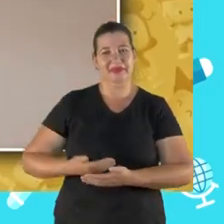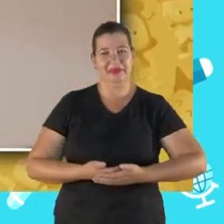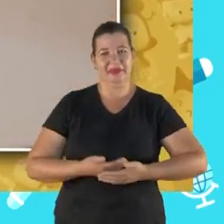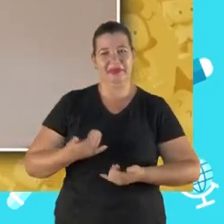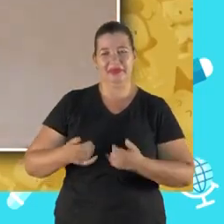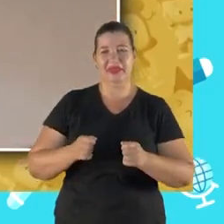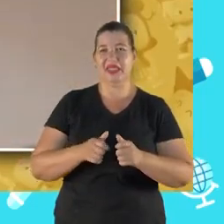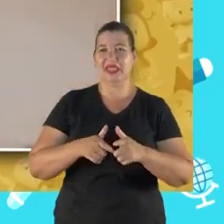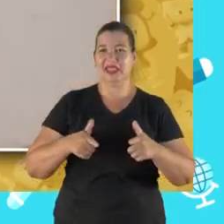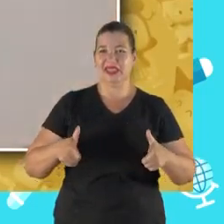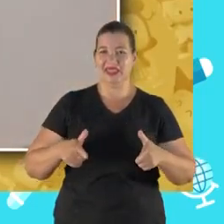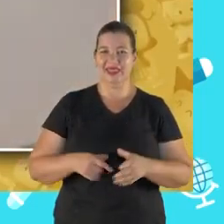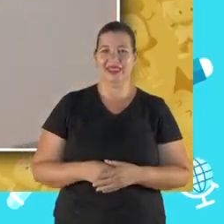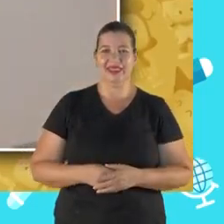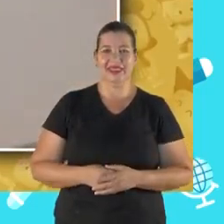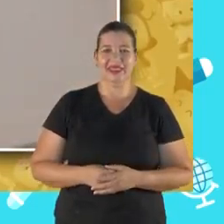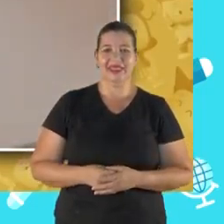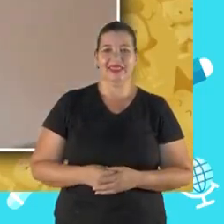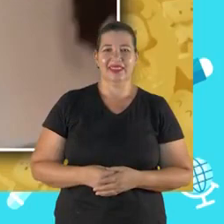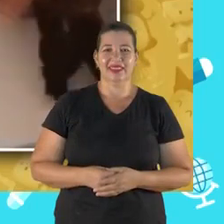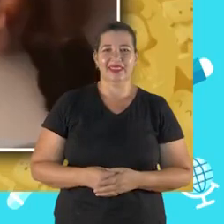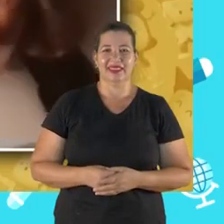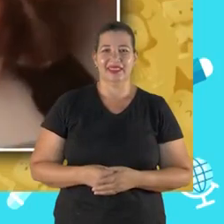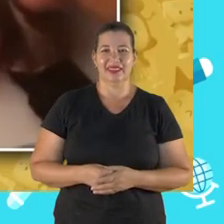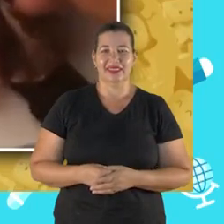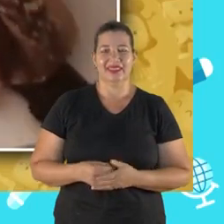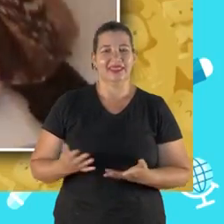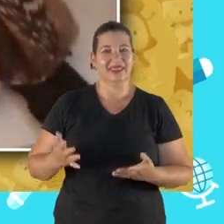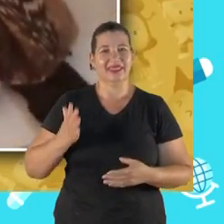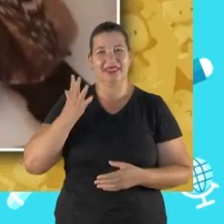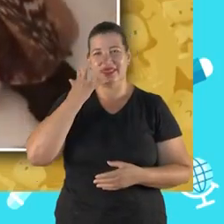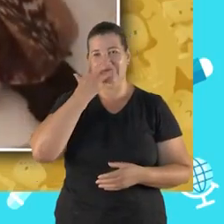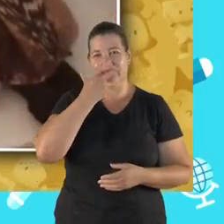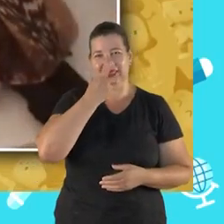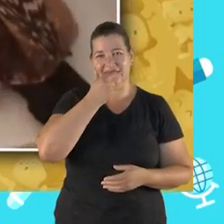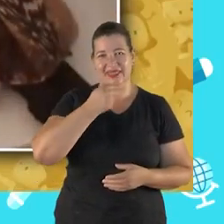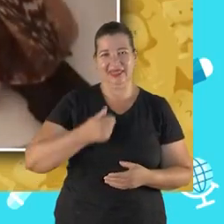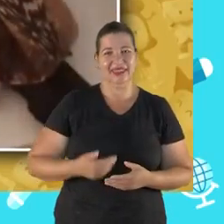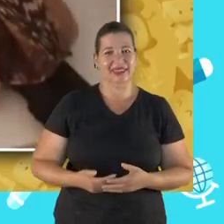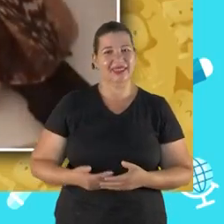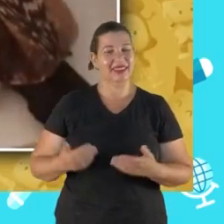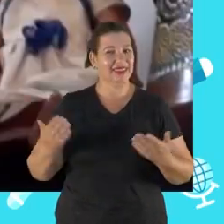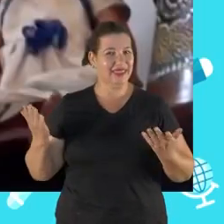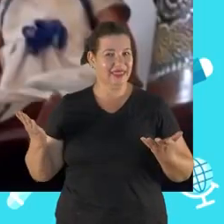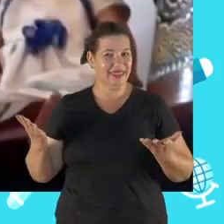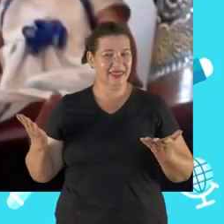nossa bonequinha da sorte. Vou colocá-la junto com as outras. Que linda.